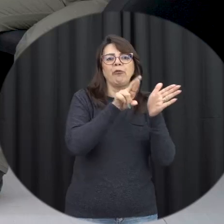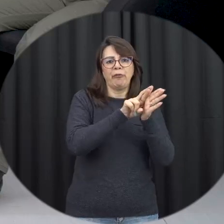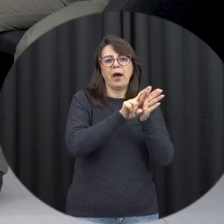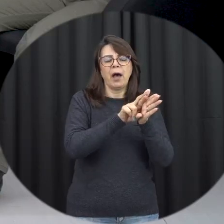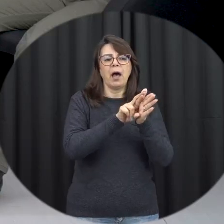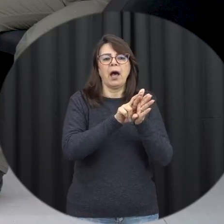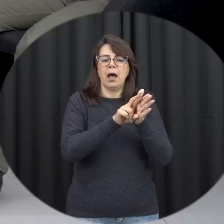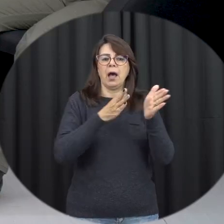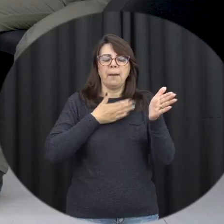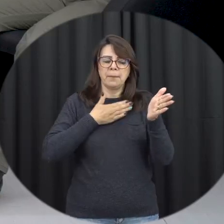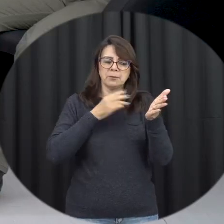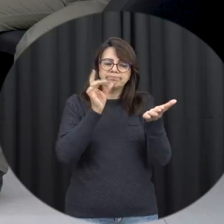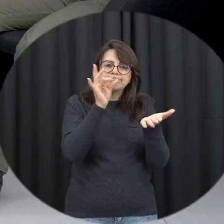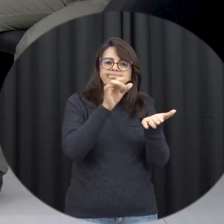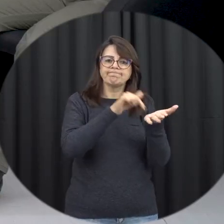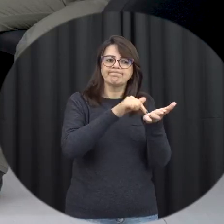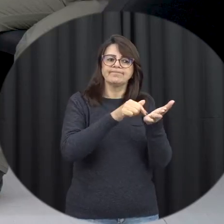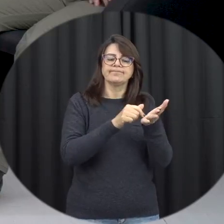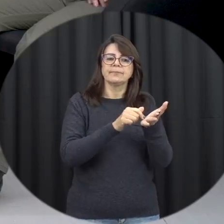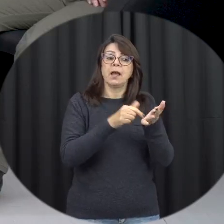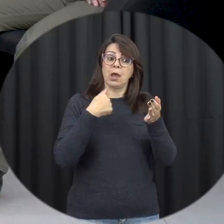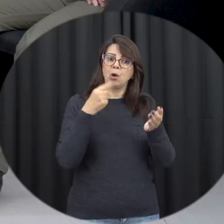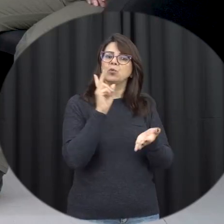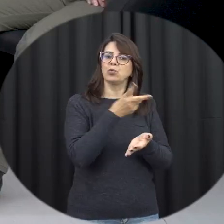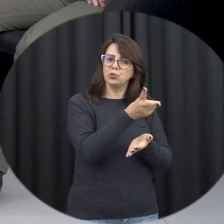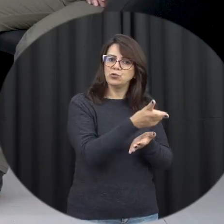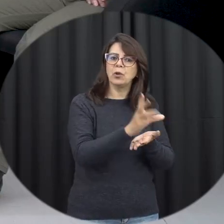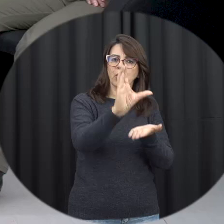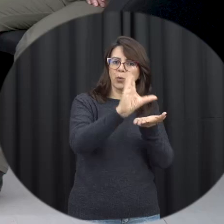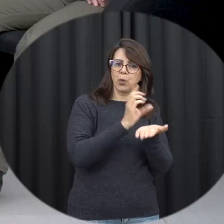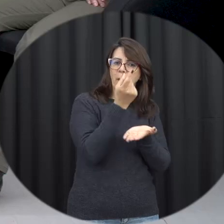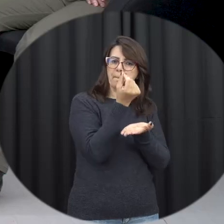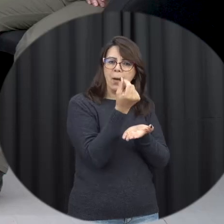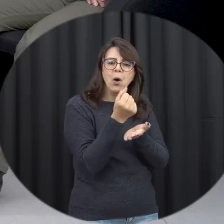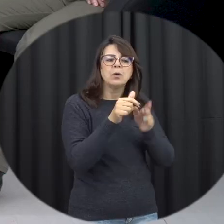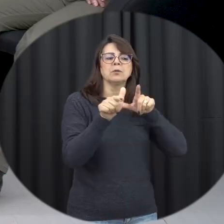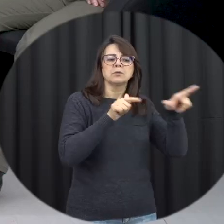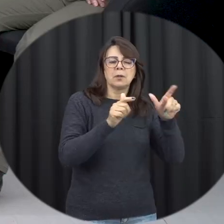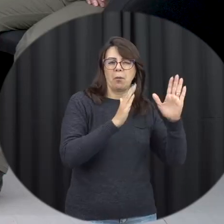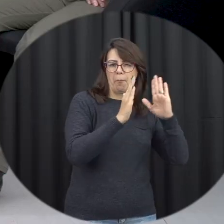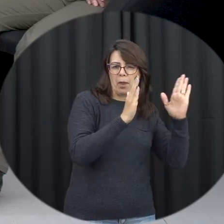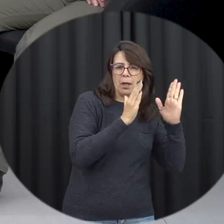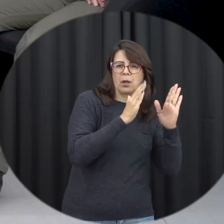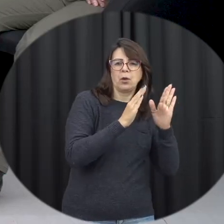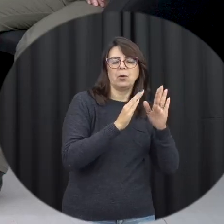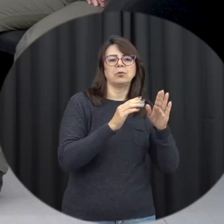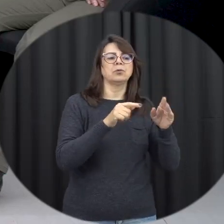pediu a renovação e foi renovado automaticamente, né? E eu continuei com a bolsa e com os trabalhos um tempo. Eu